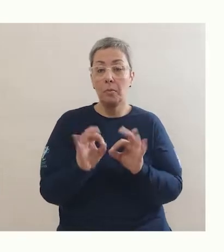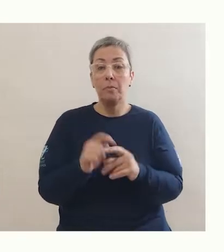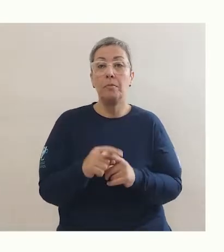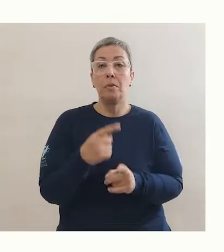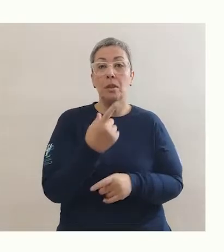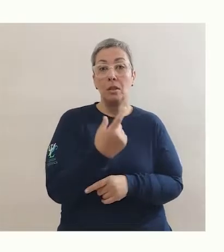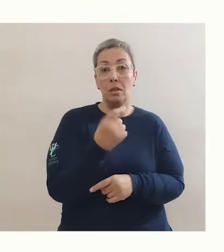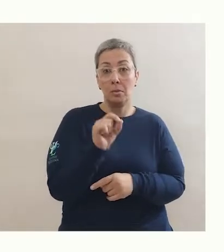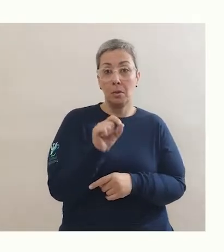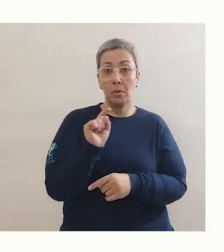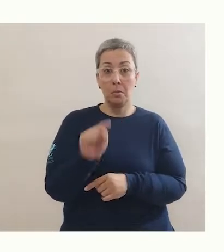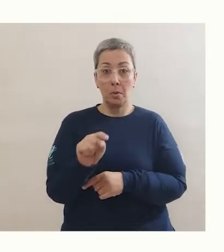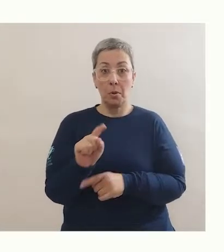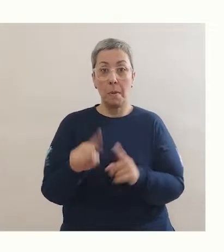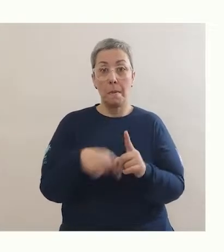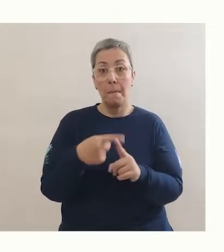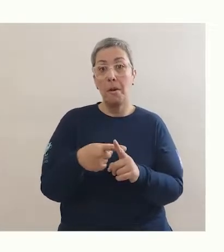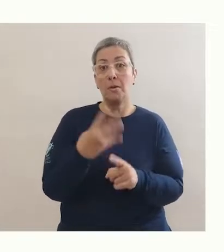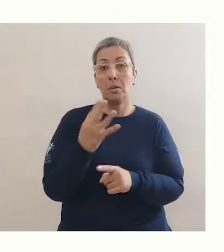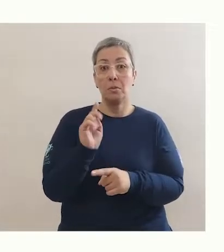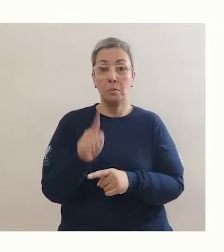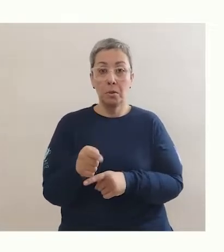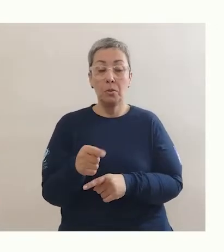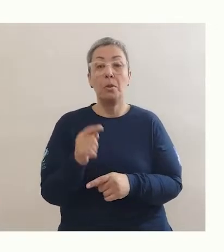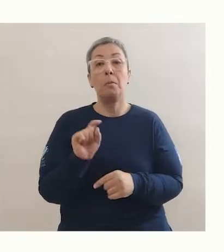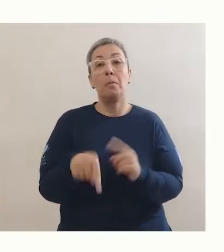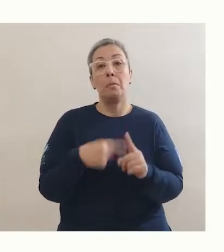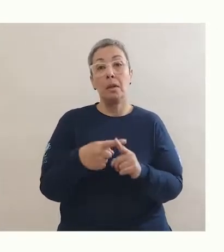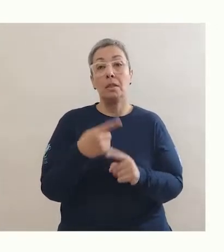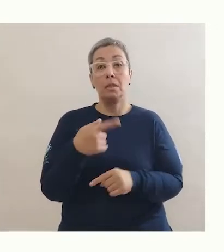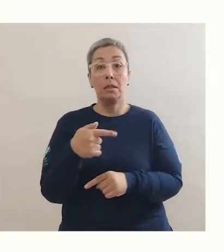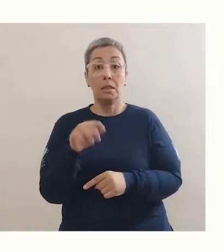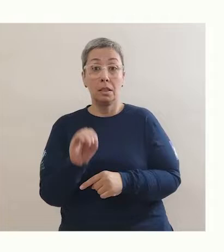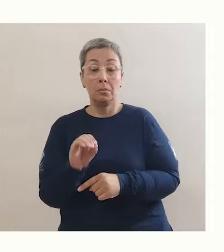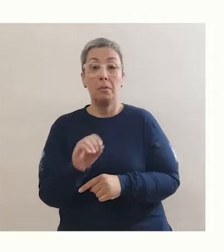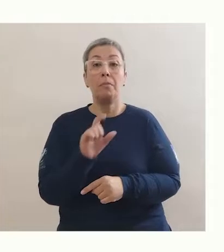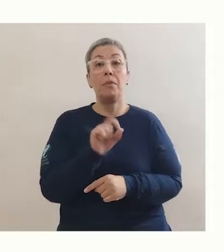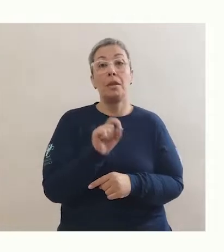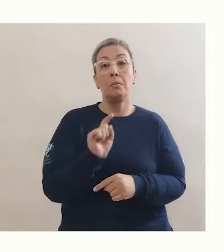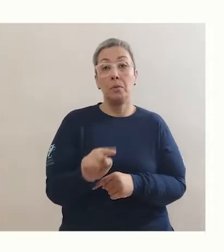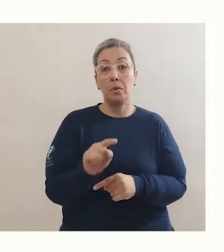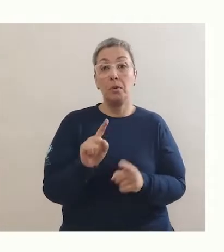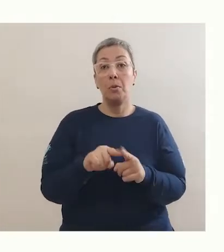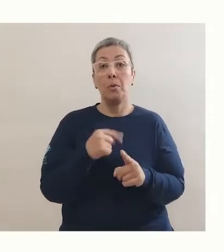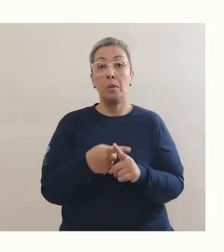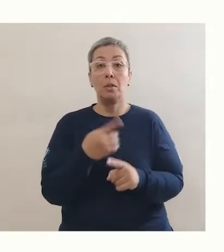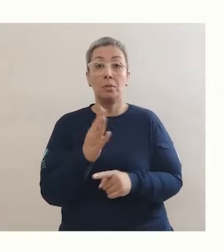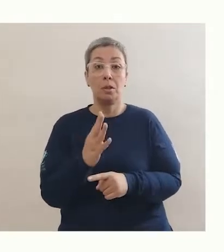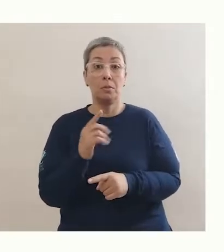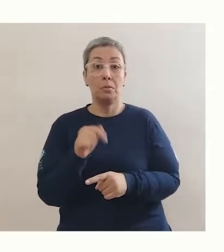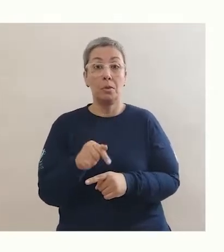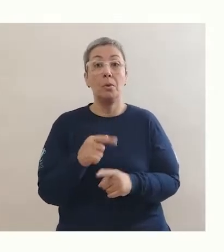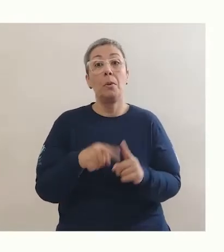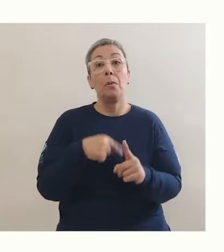no estado do Amazonas, na região norte do Brasil.